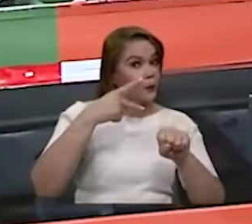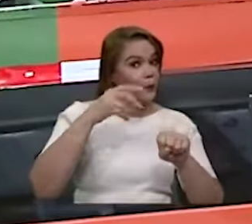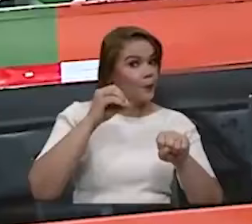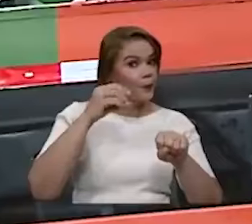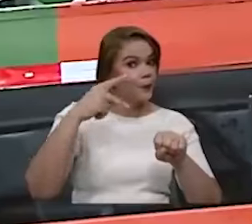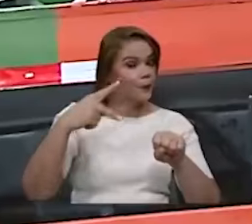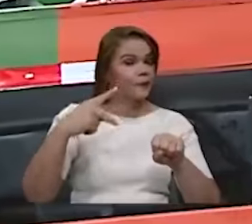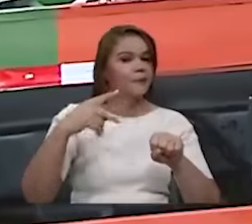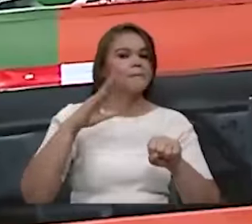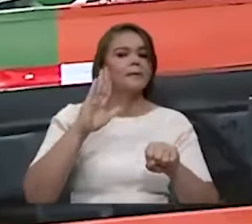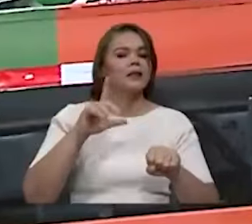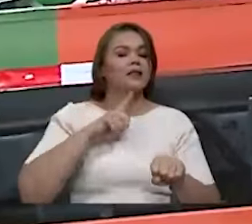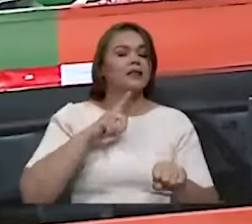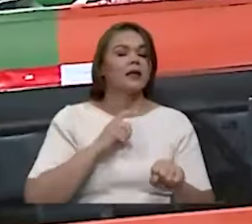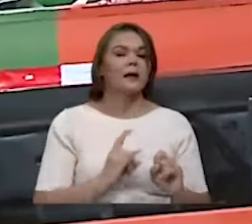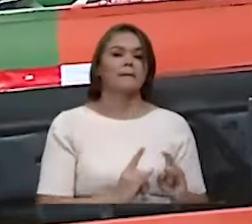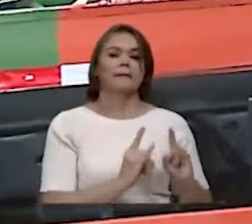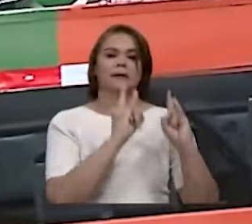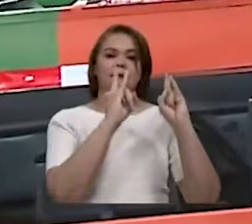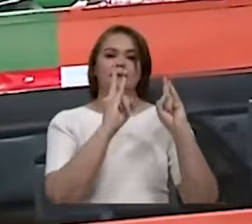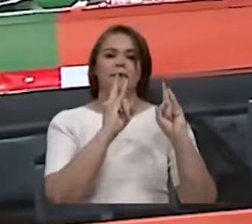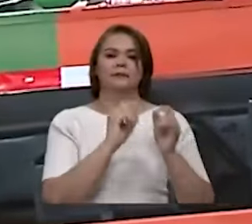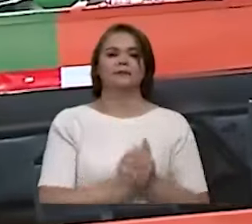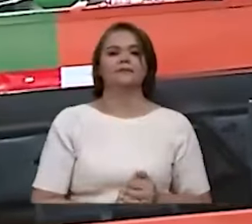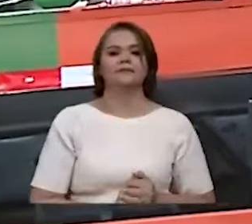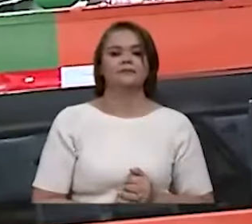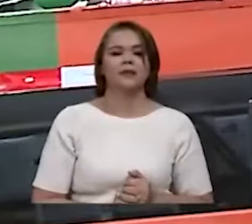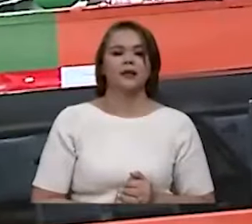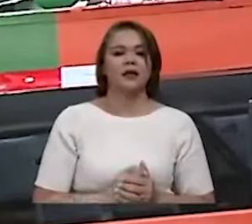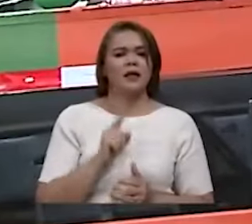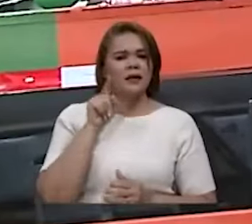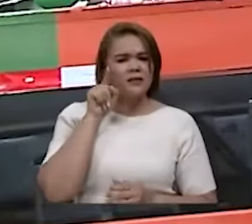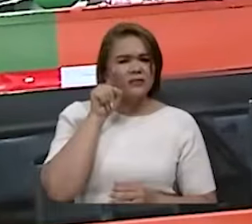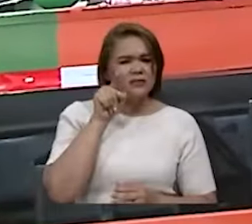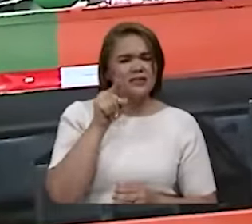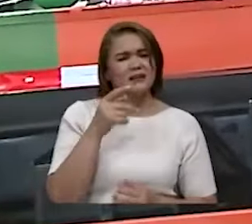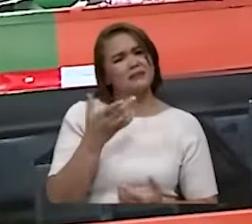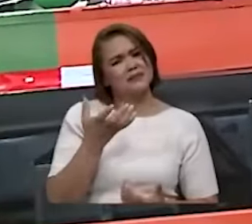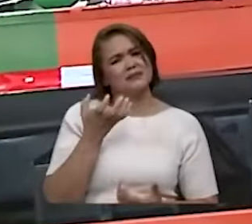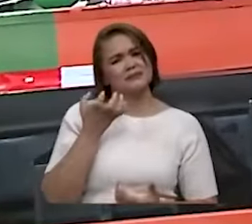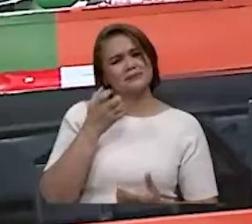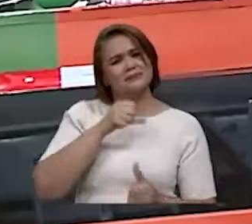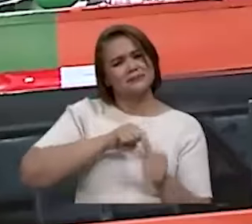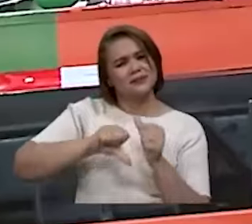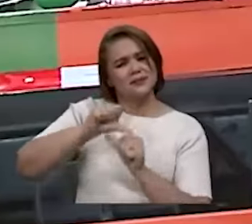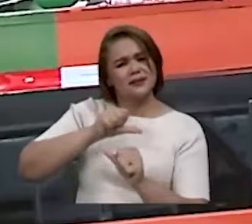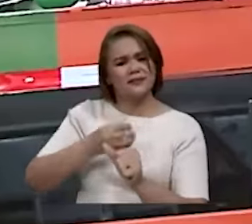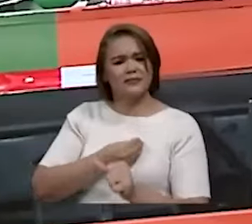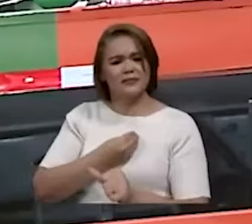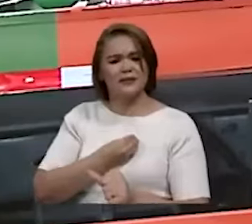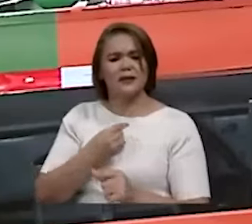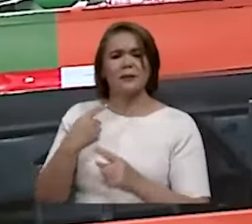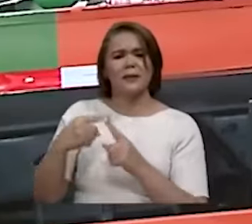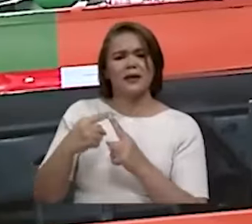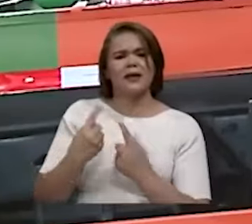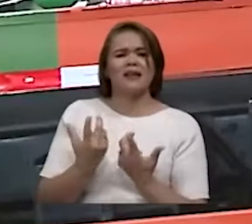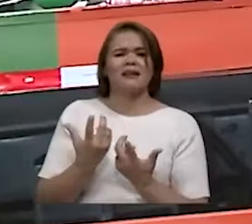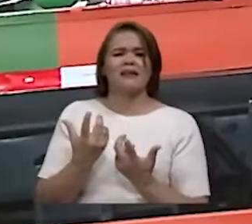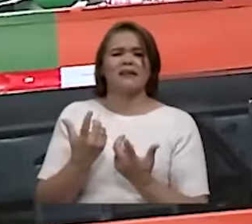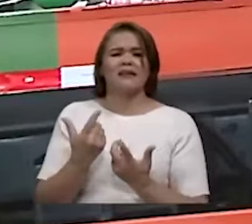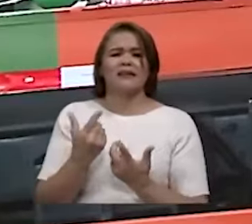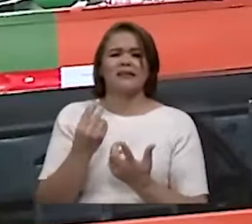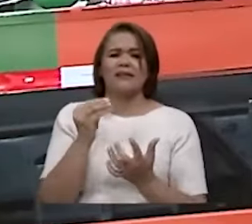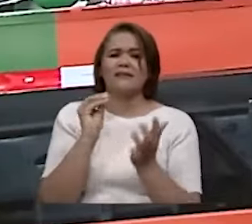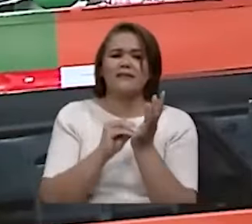tem um apartamento. E aí você, que nesse momento, diz, poxa, Lohan, eu queria tanto mudar de vida. As coisas estão apertadas aqui em casa. Eu